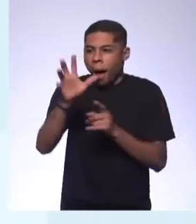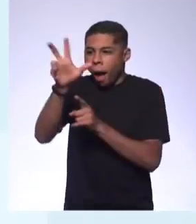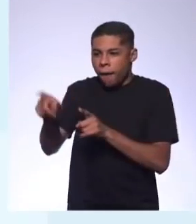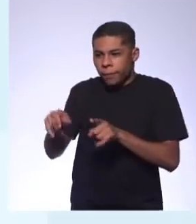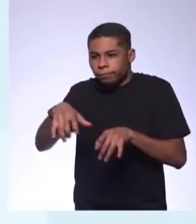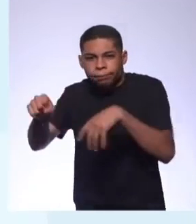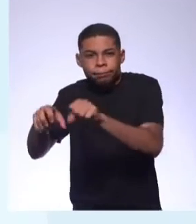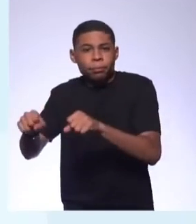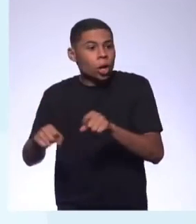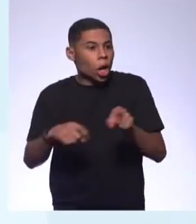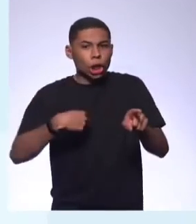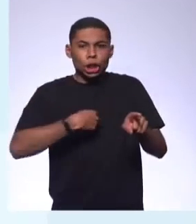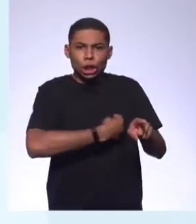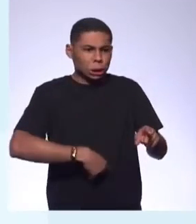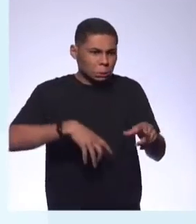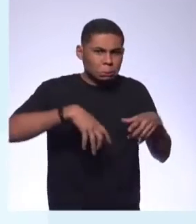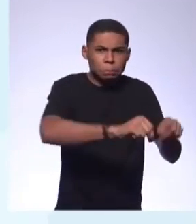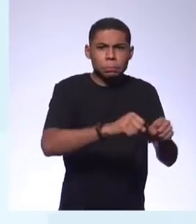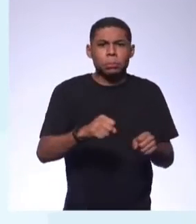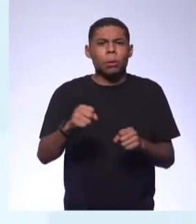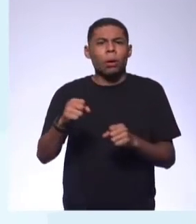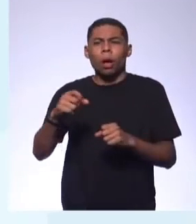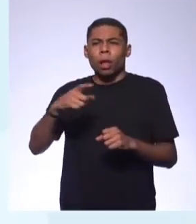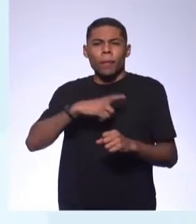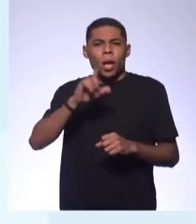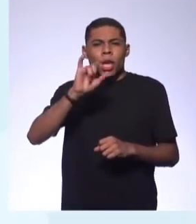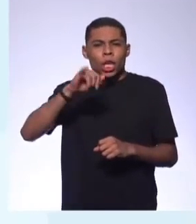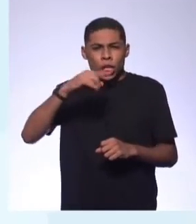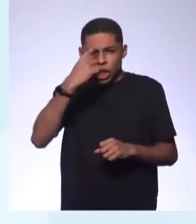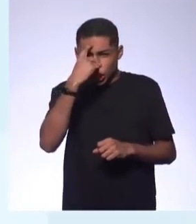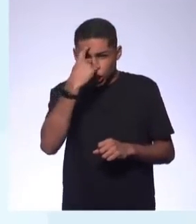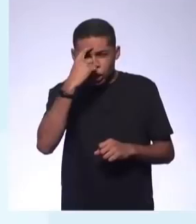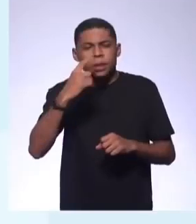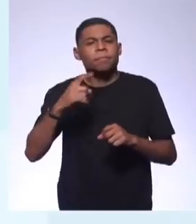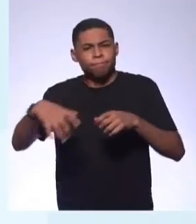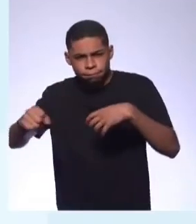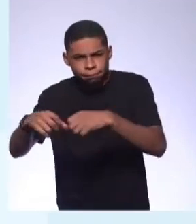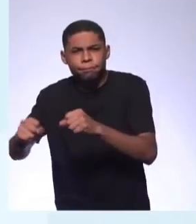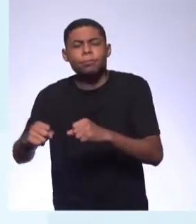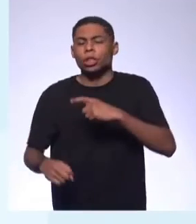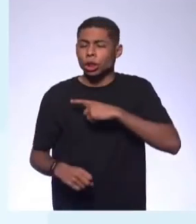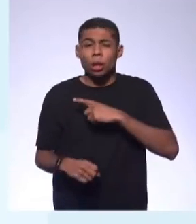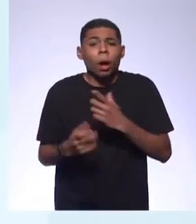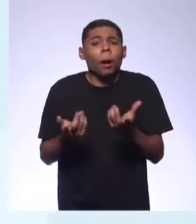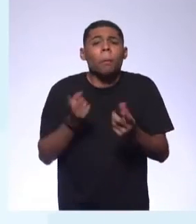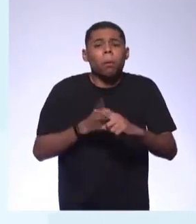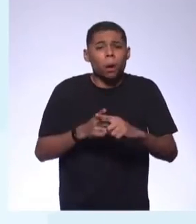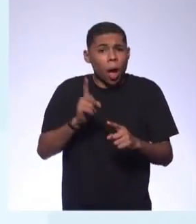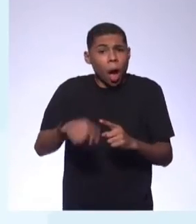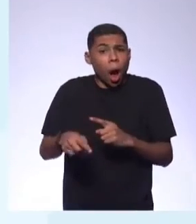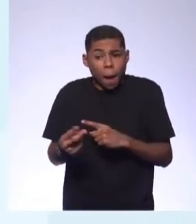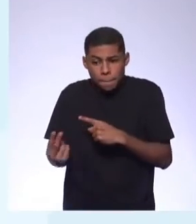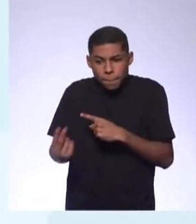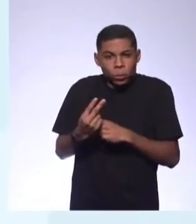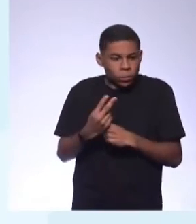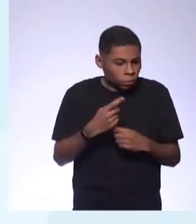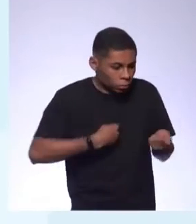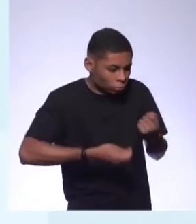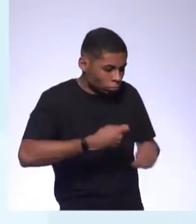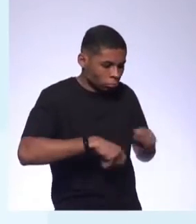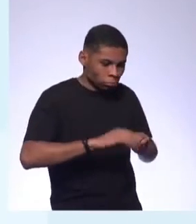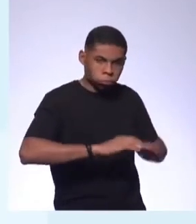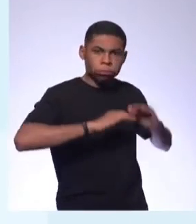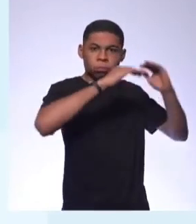que dominaram a China, a Índia. Num primeiro momento, era para proteger ali as suas relações